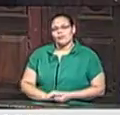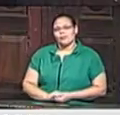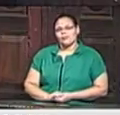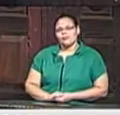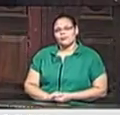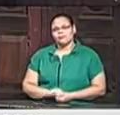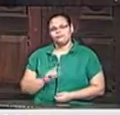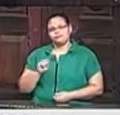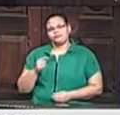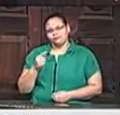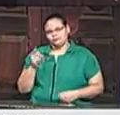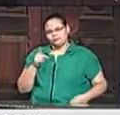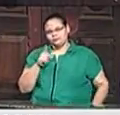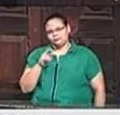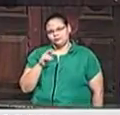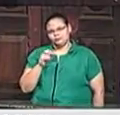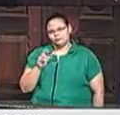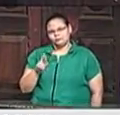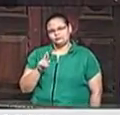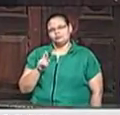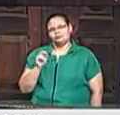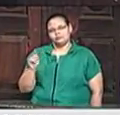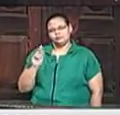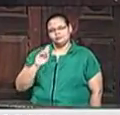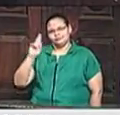o Procurador-Geral de Justiça,